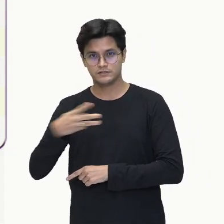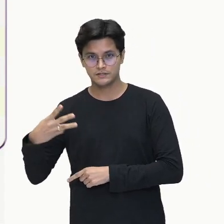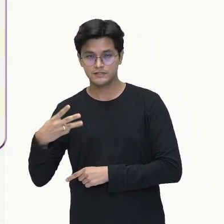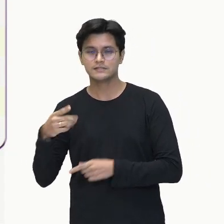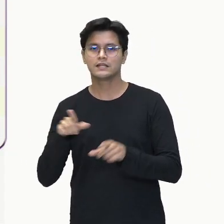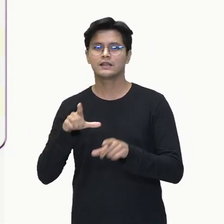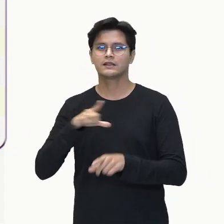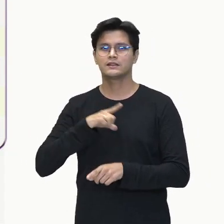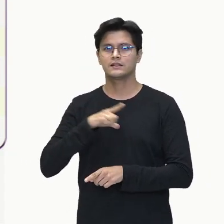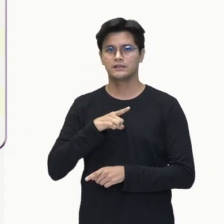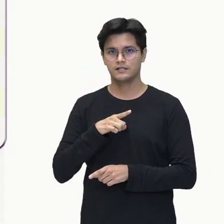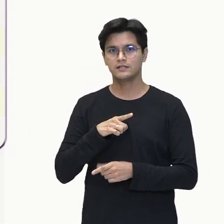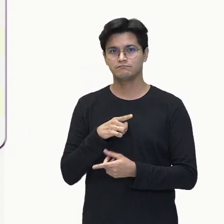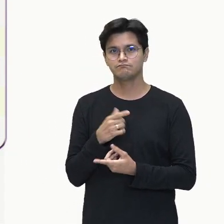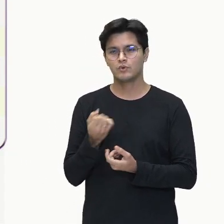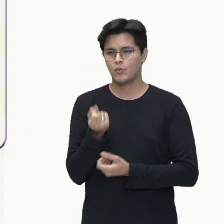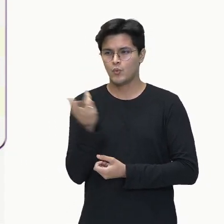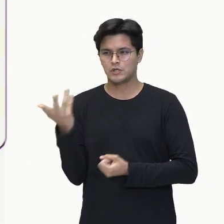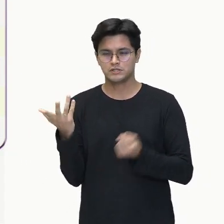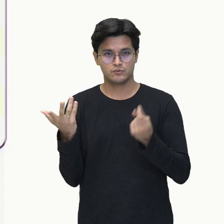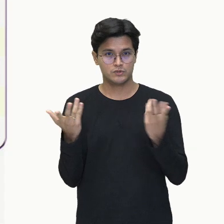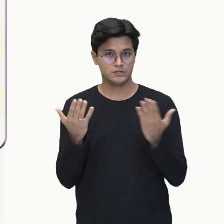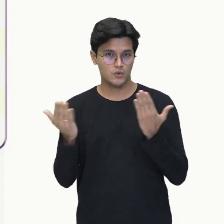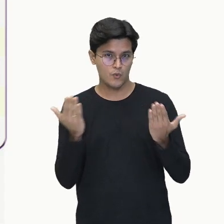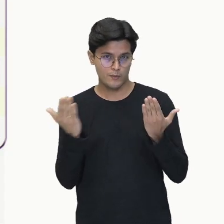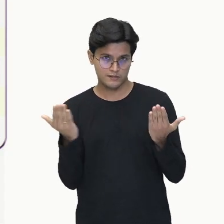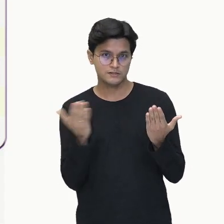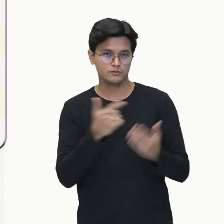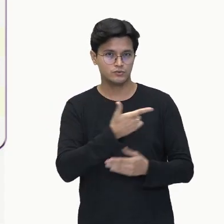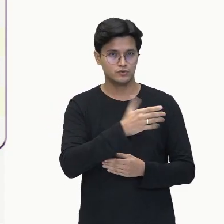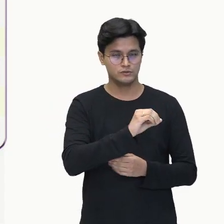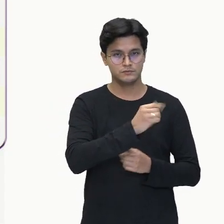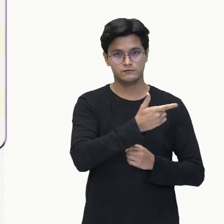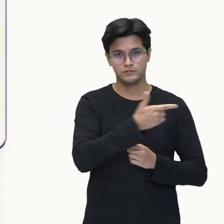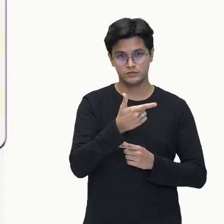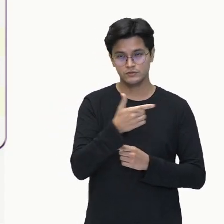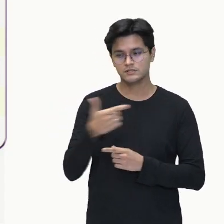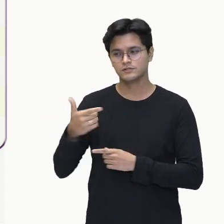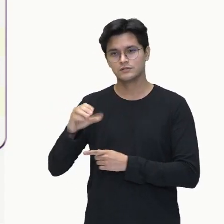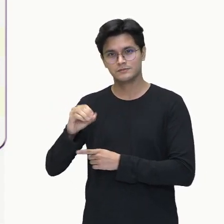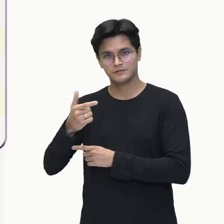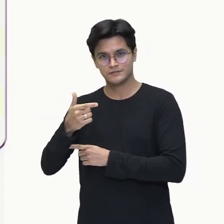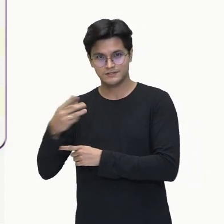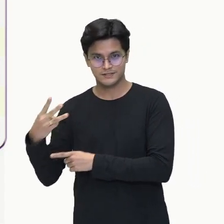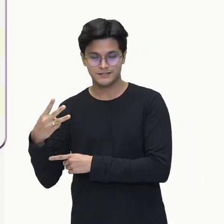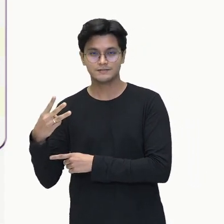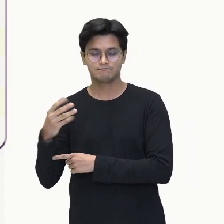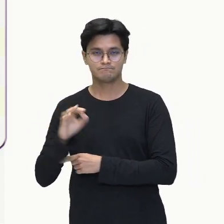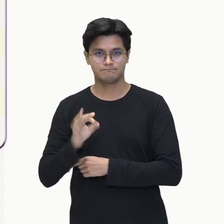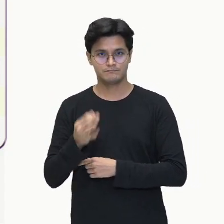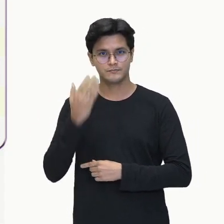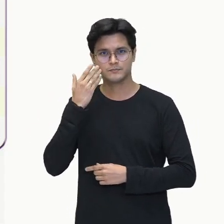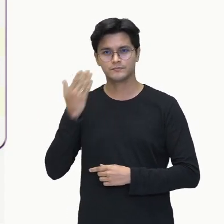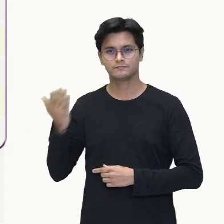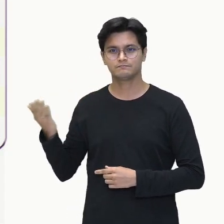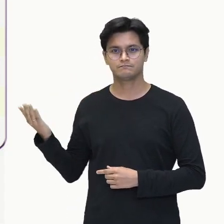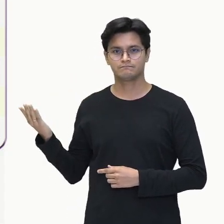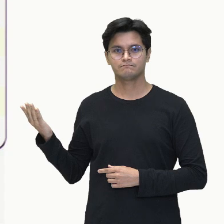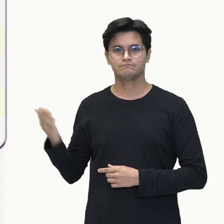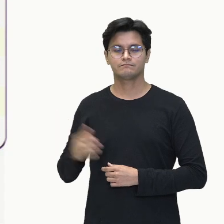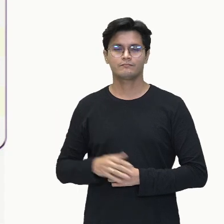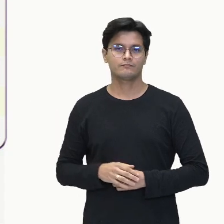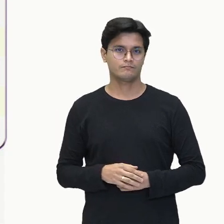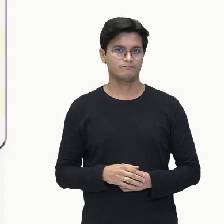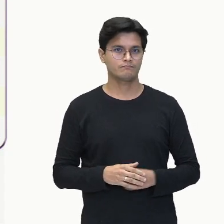comparação com o ano de 2022 para os mesmos dados. Então é assim, observem que nós temos aqui primeiro, na